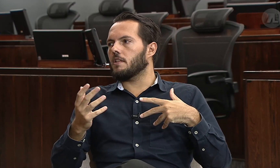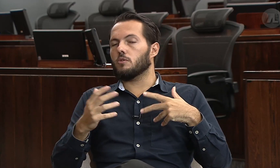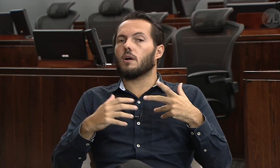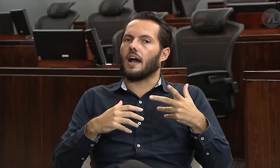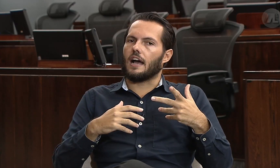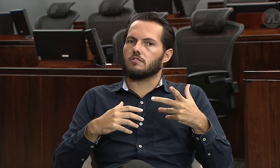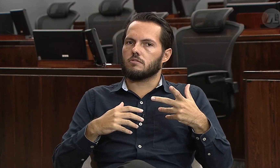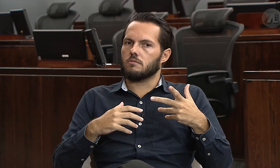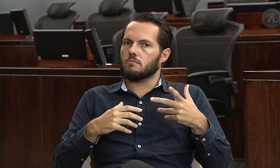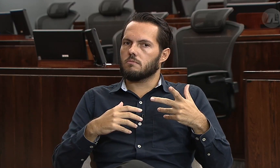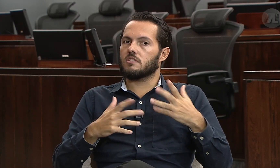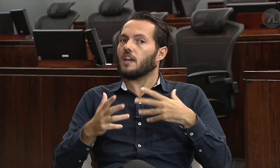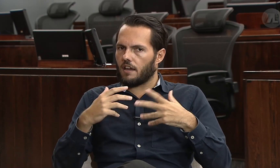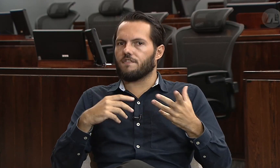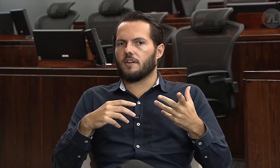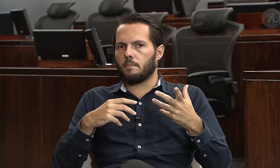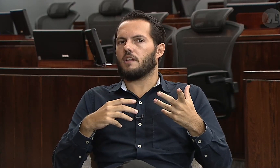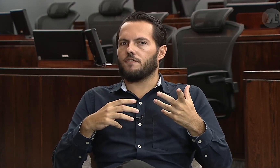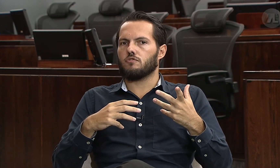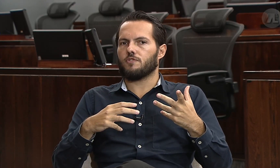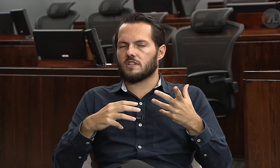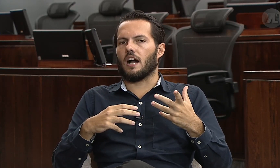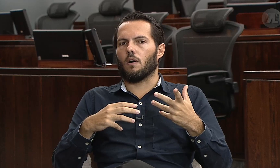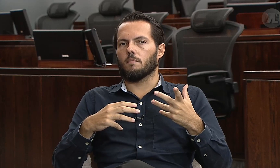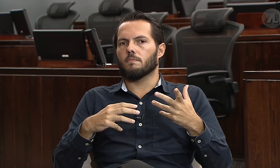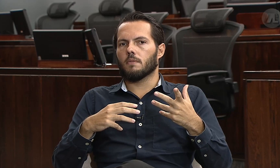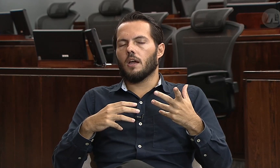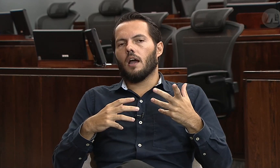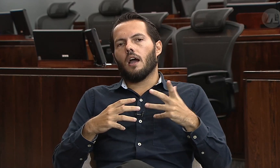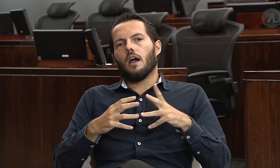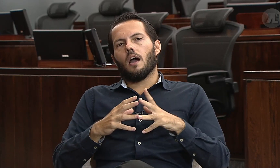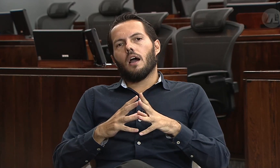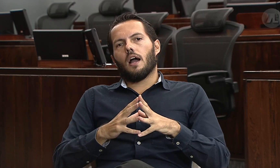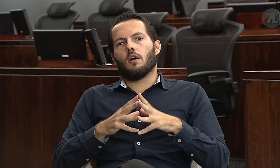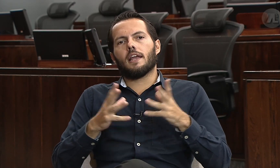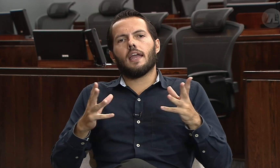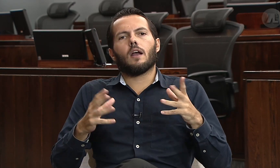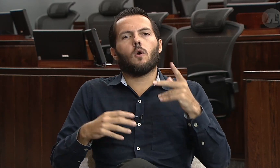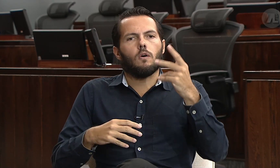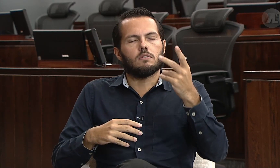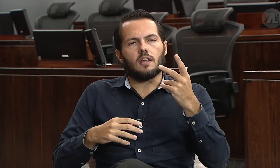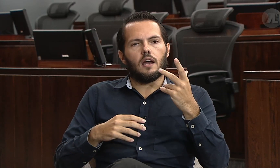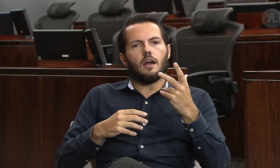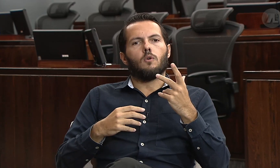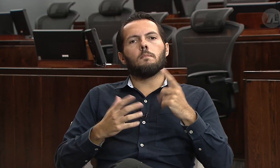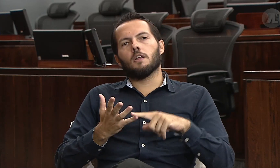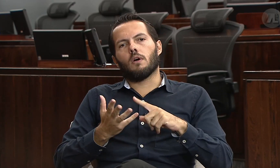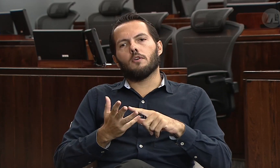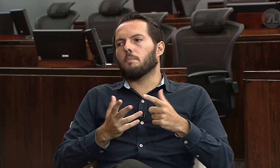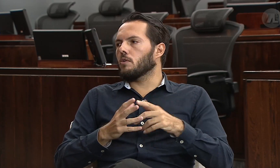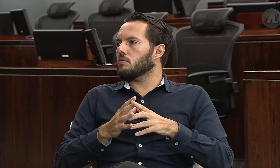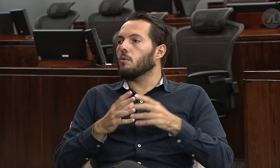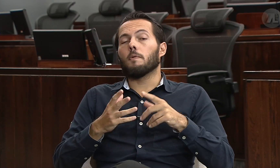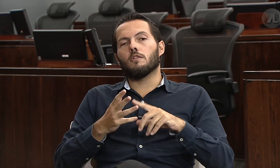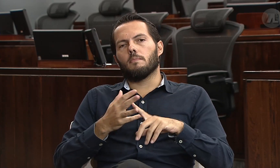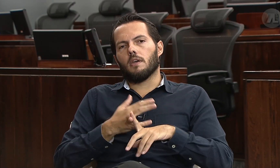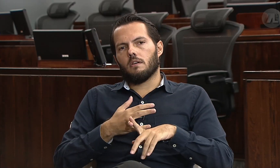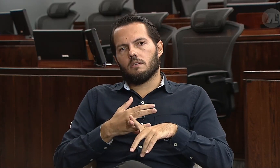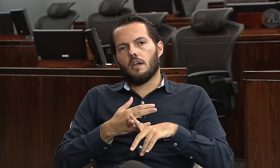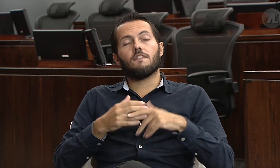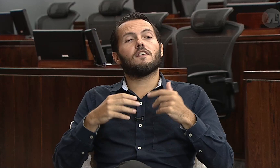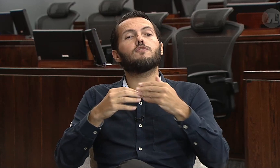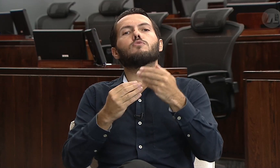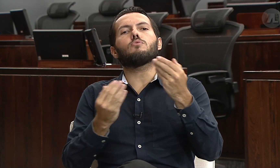favor, a depender do caso, se rever benefício fiscal. Agora, e quem é contra o plano A e o plano